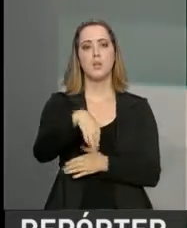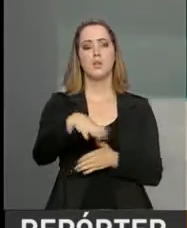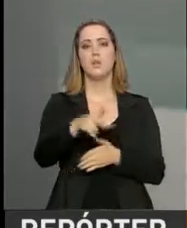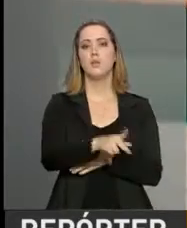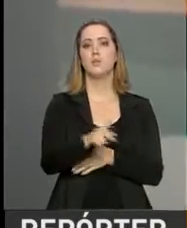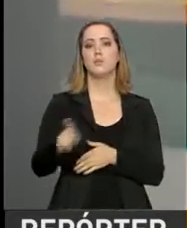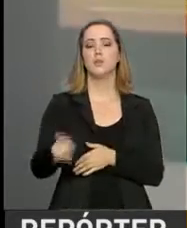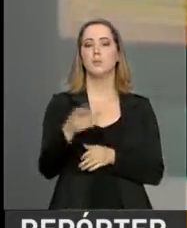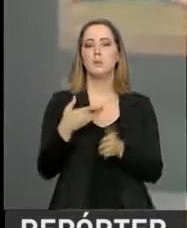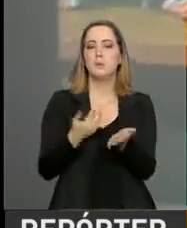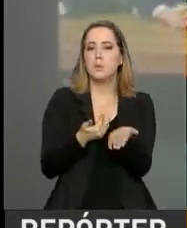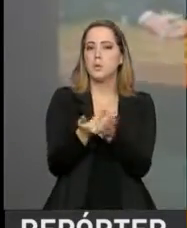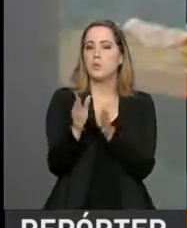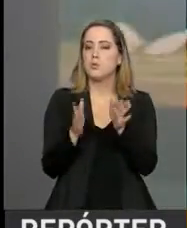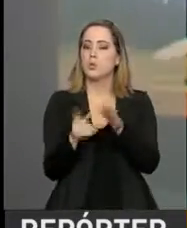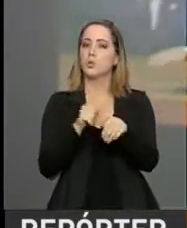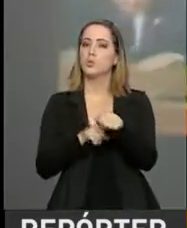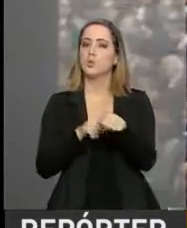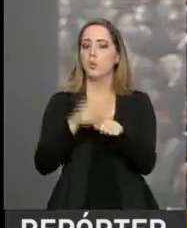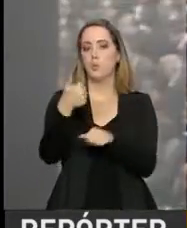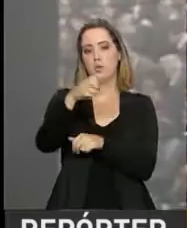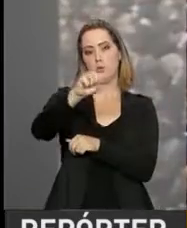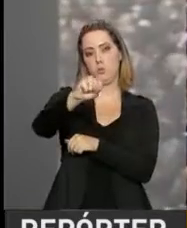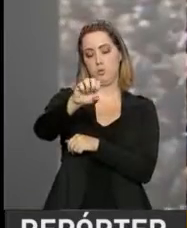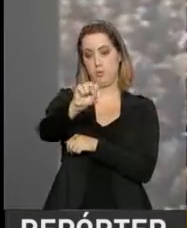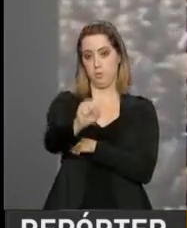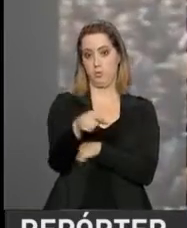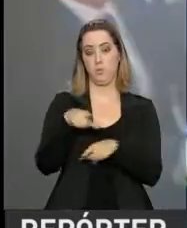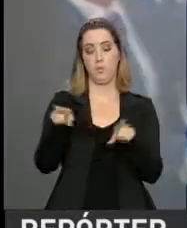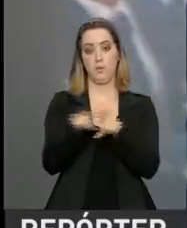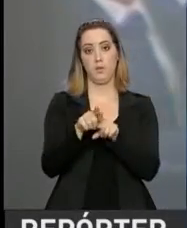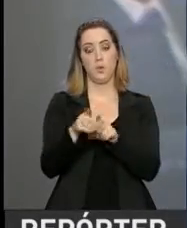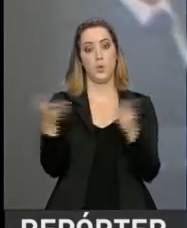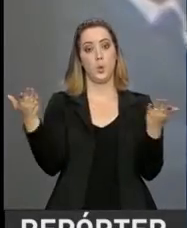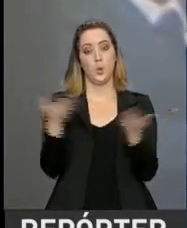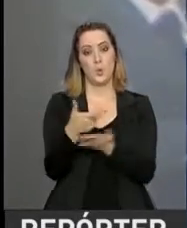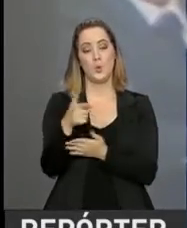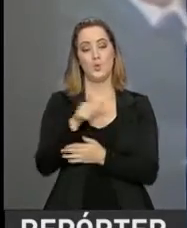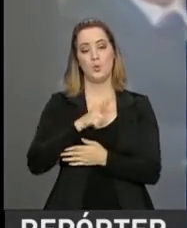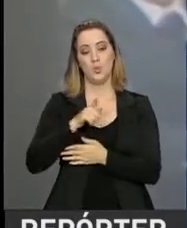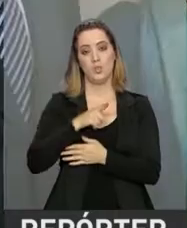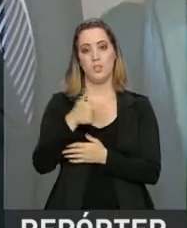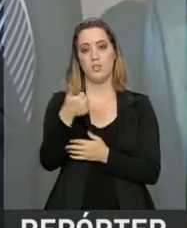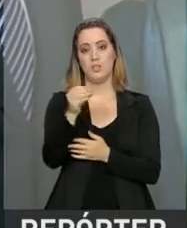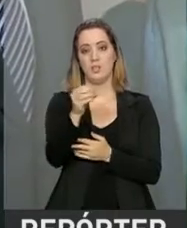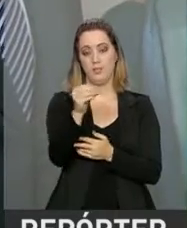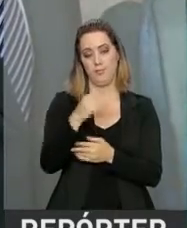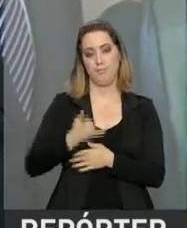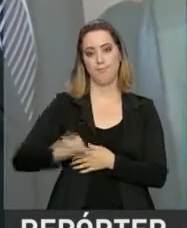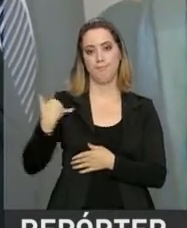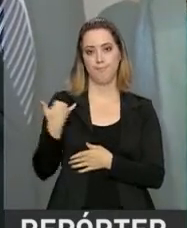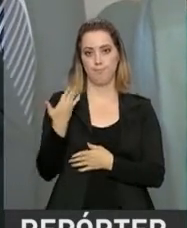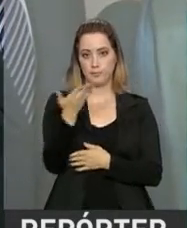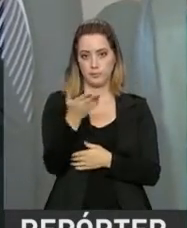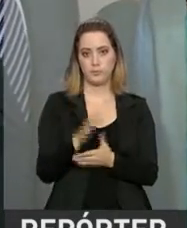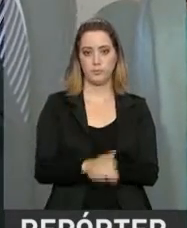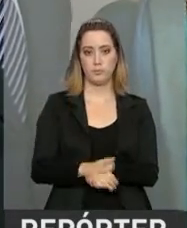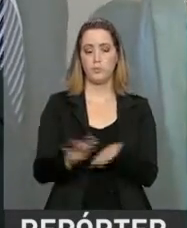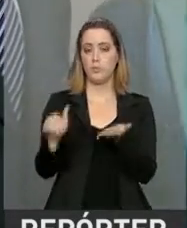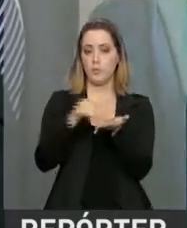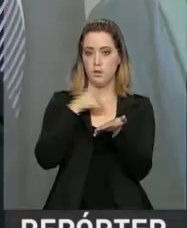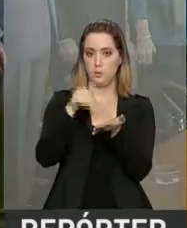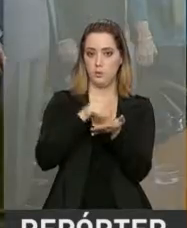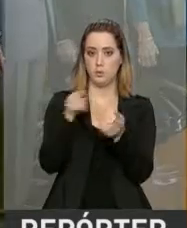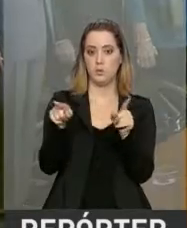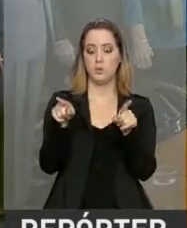durante a Constituinte de 1988 e completaria 100 anos nesta quinta-feira. O secretário Moreira Franco, integrante